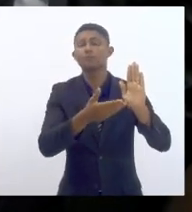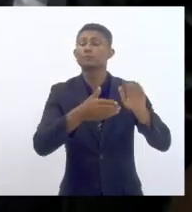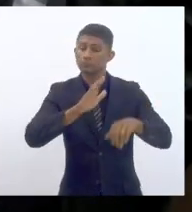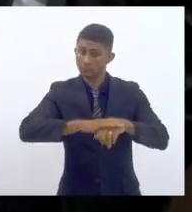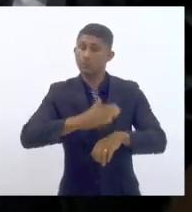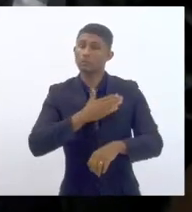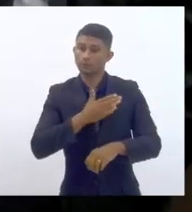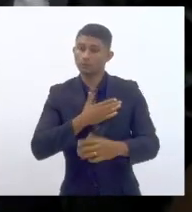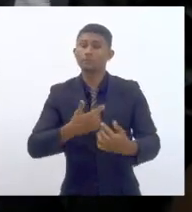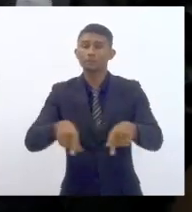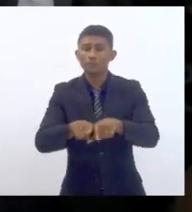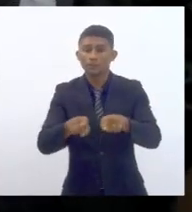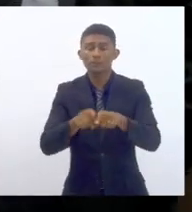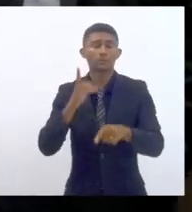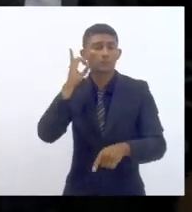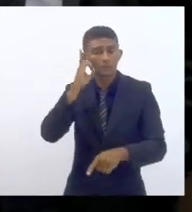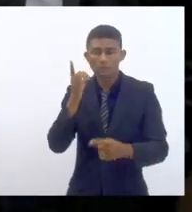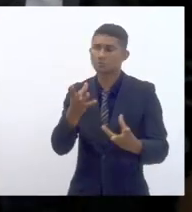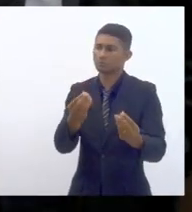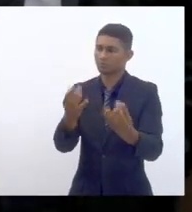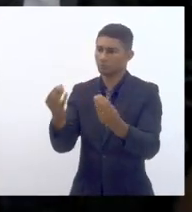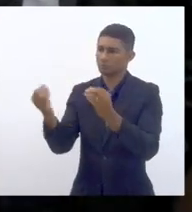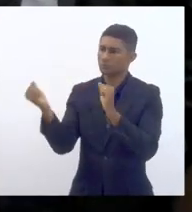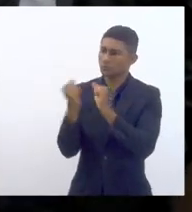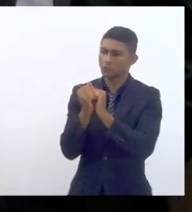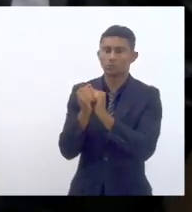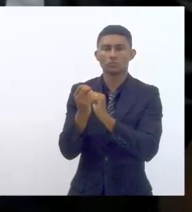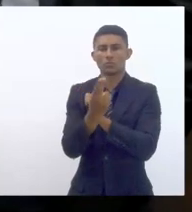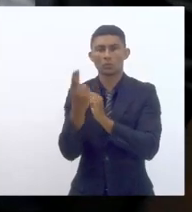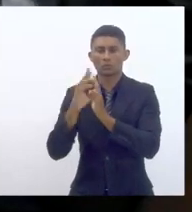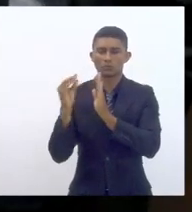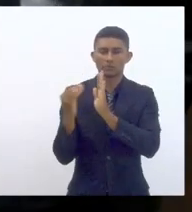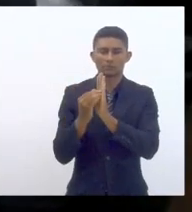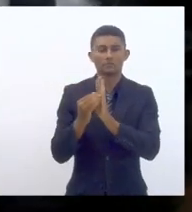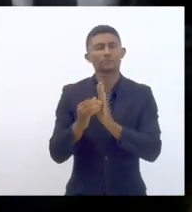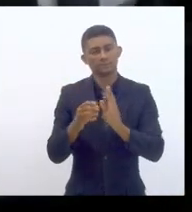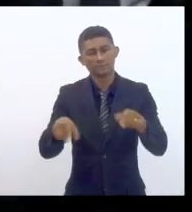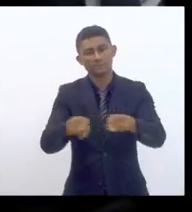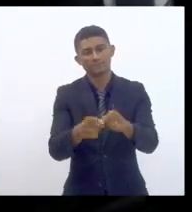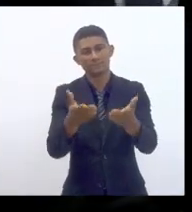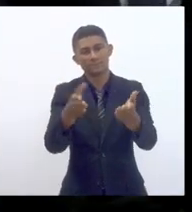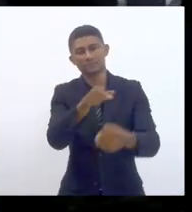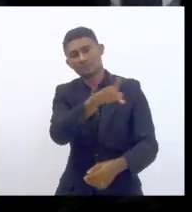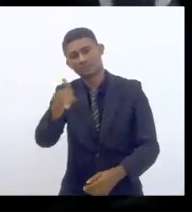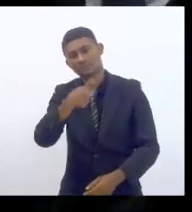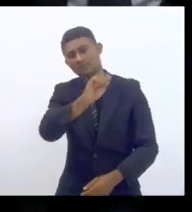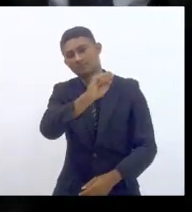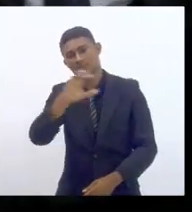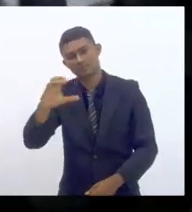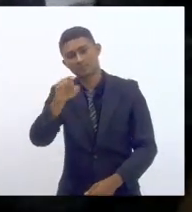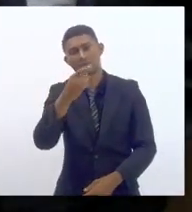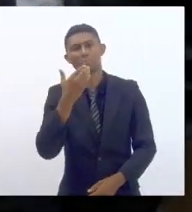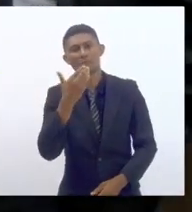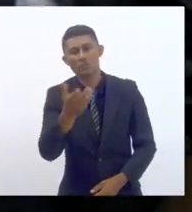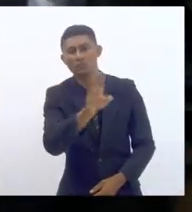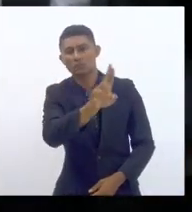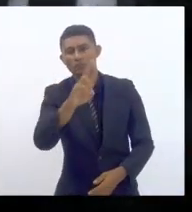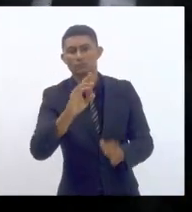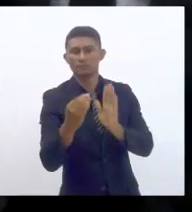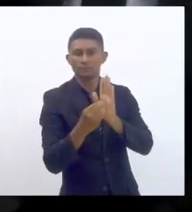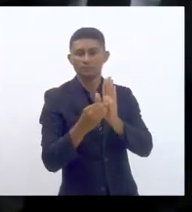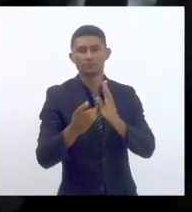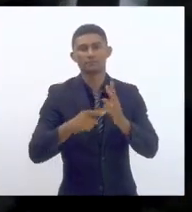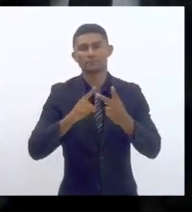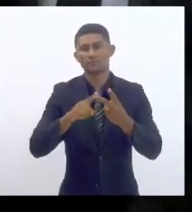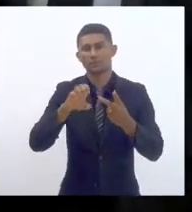e coautoria de vários deputados, inclusive o presidente André Siciliano, que foi o primeiro a pedir, o Eliomar, Valdec